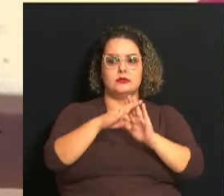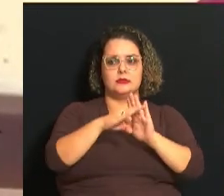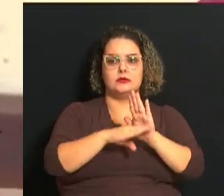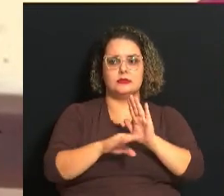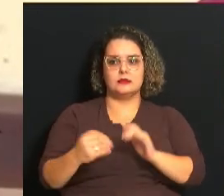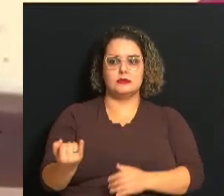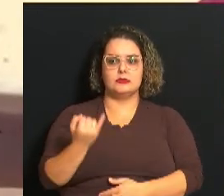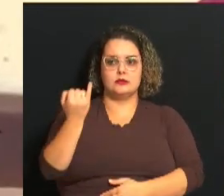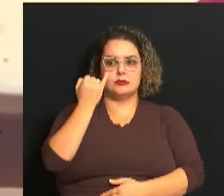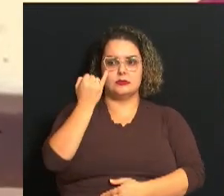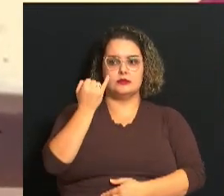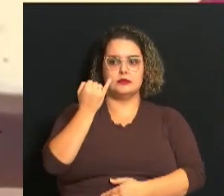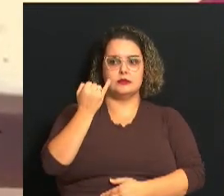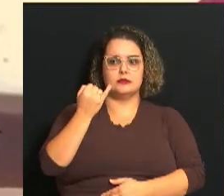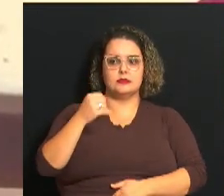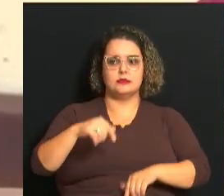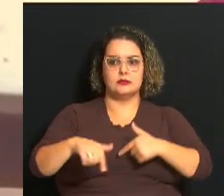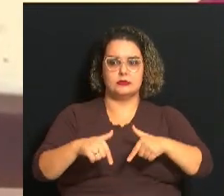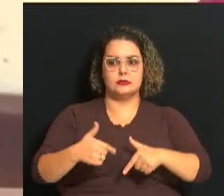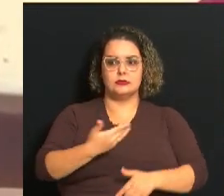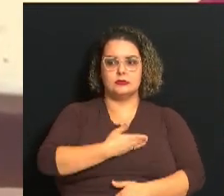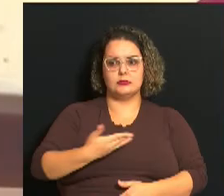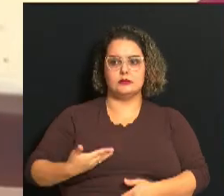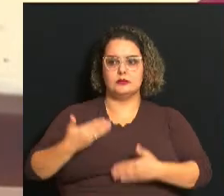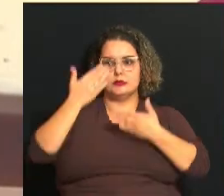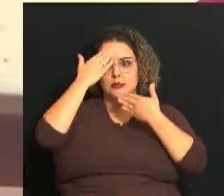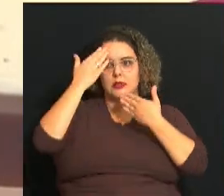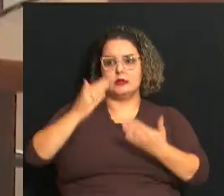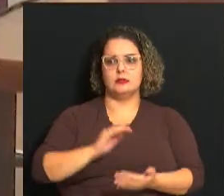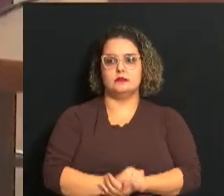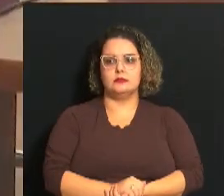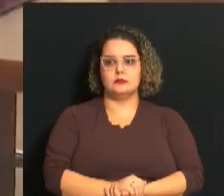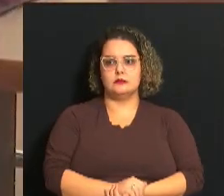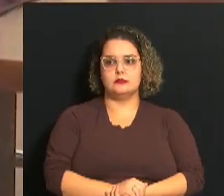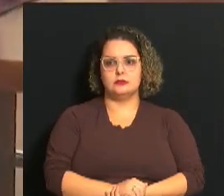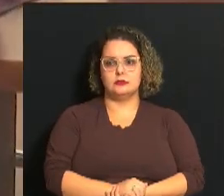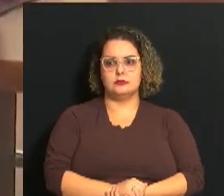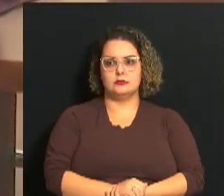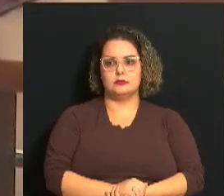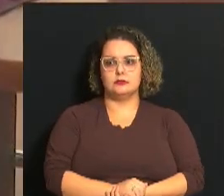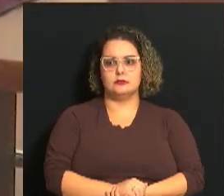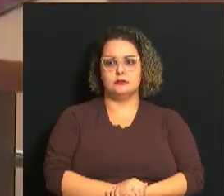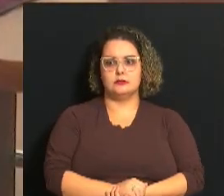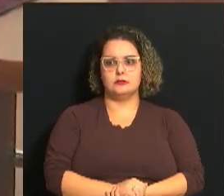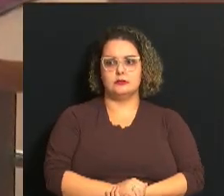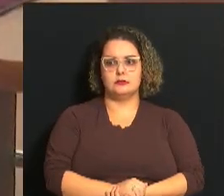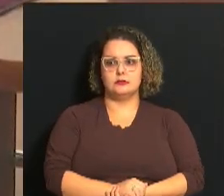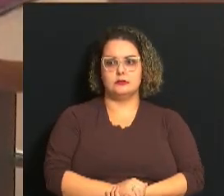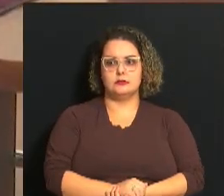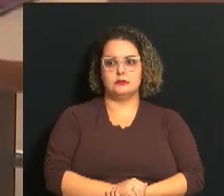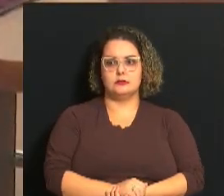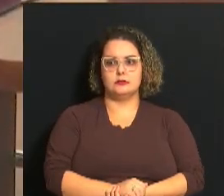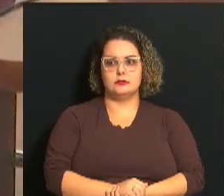do funcionalismo público obrigada E aí